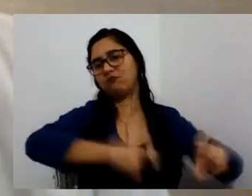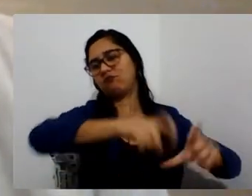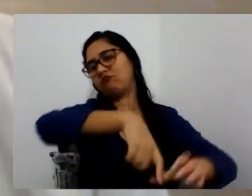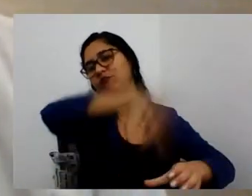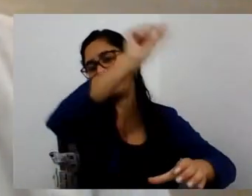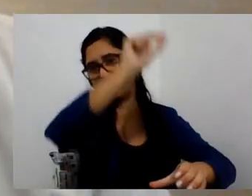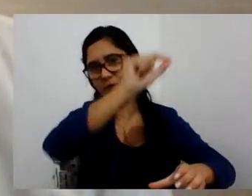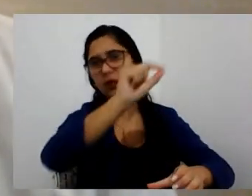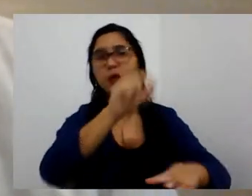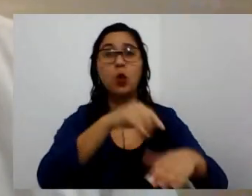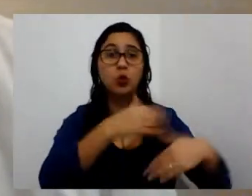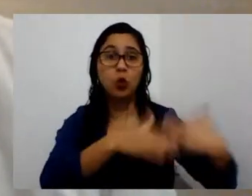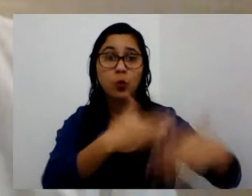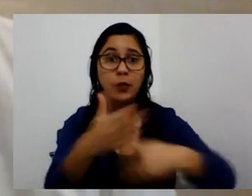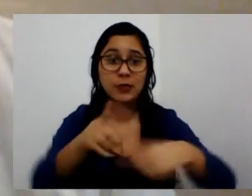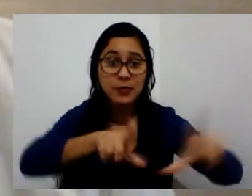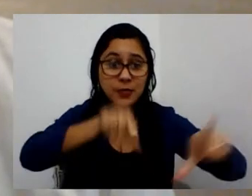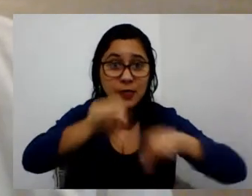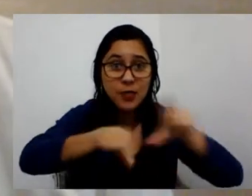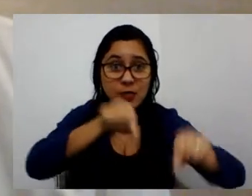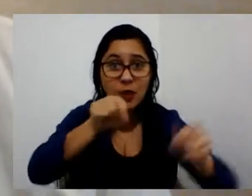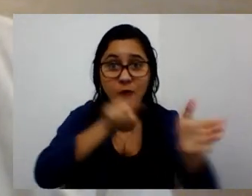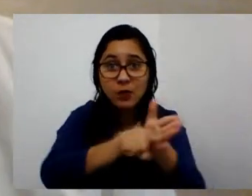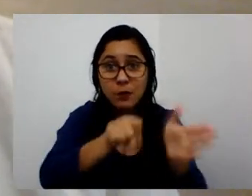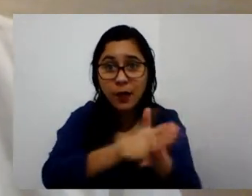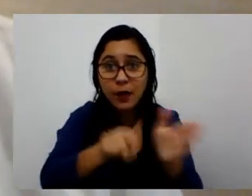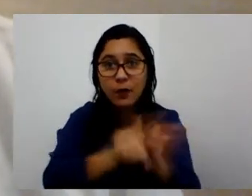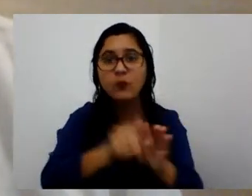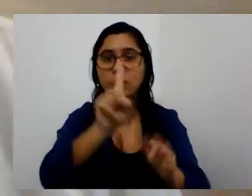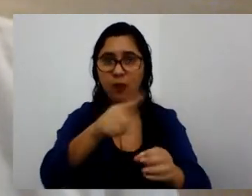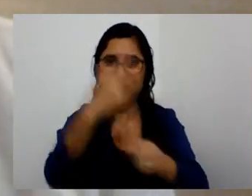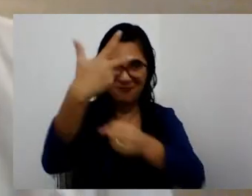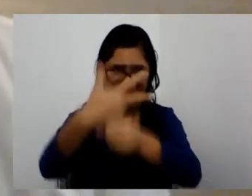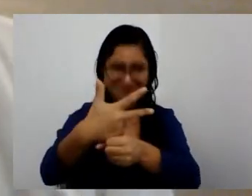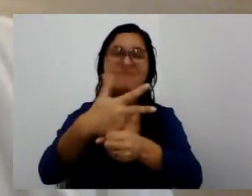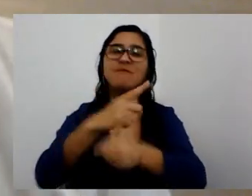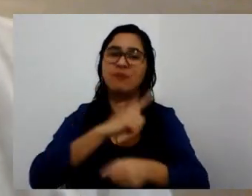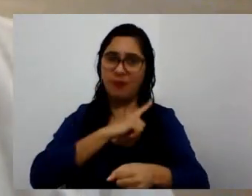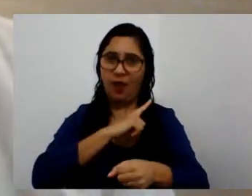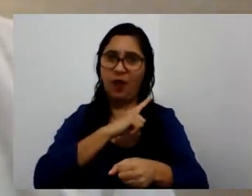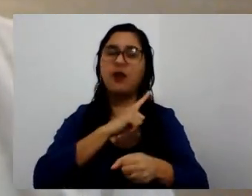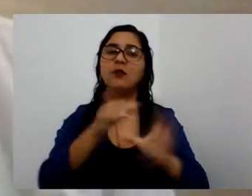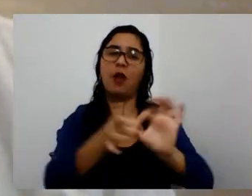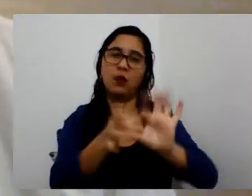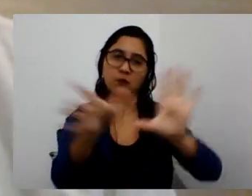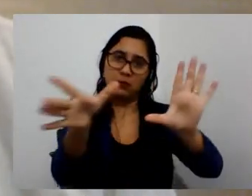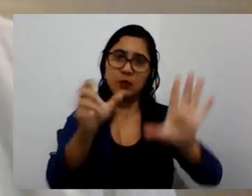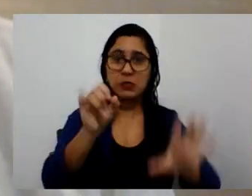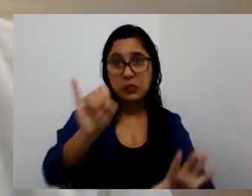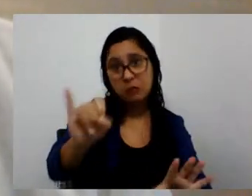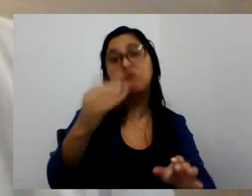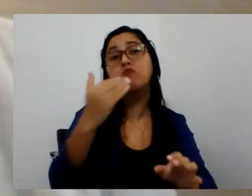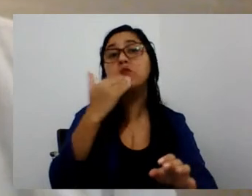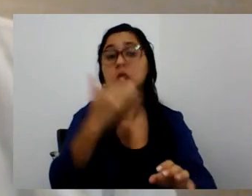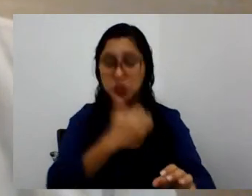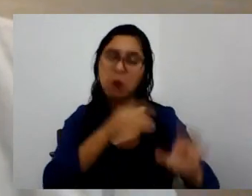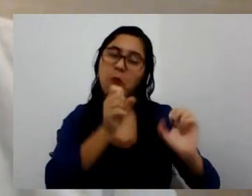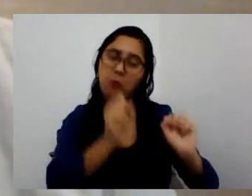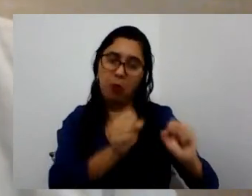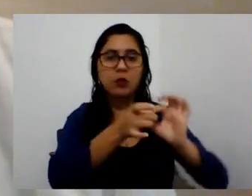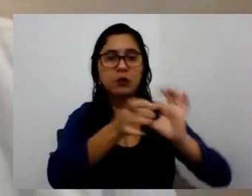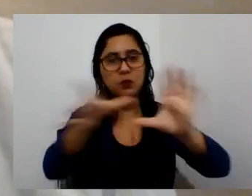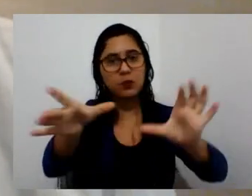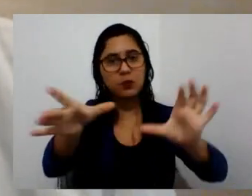o processo de seleção das questões foi gravado e está à disposição, se solicitado, né?